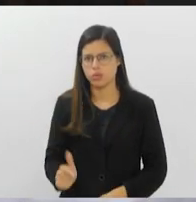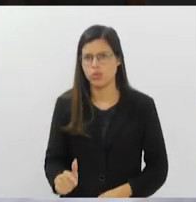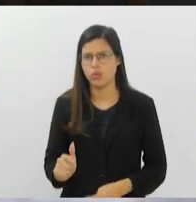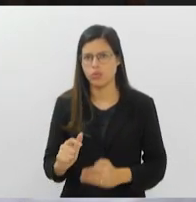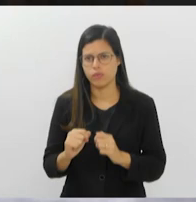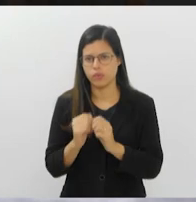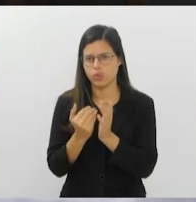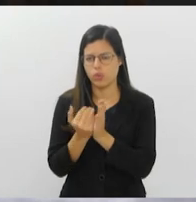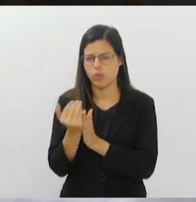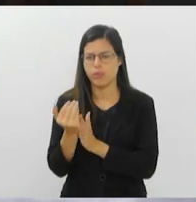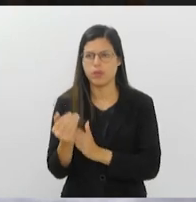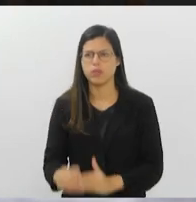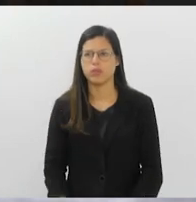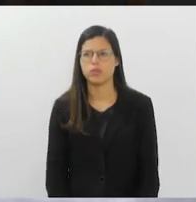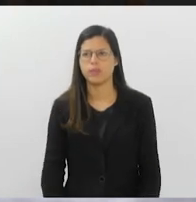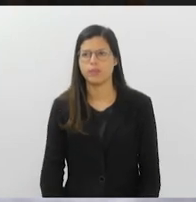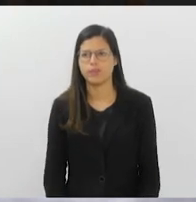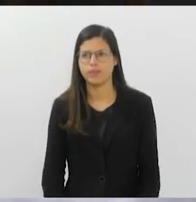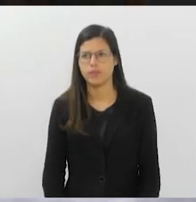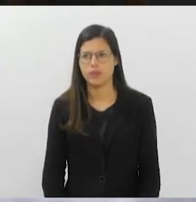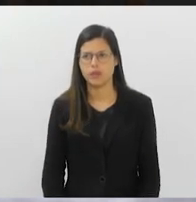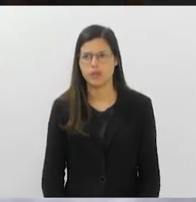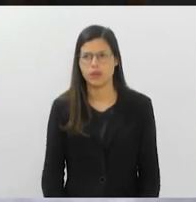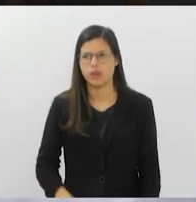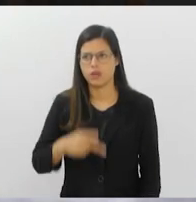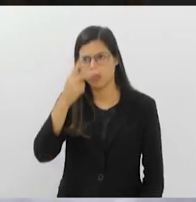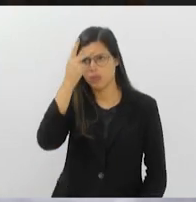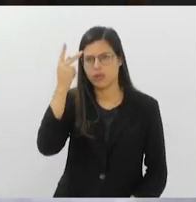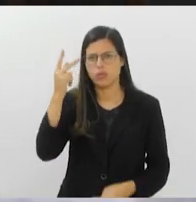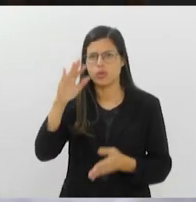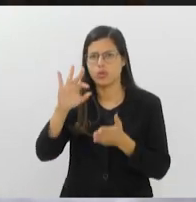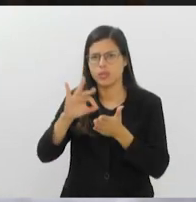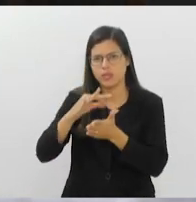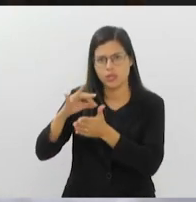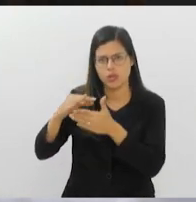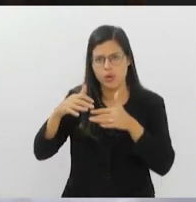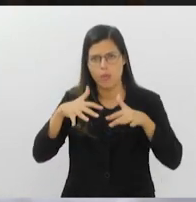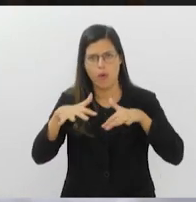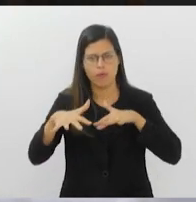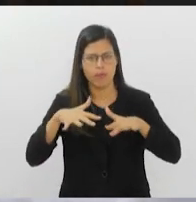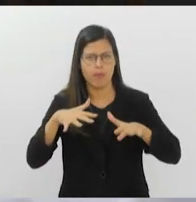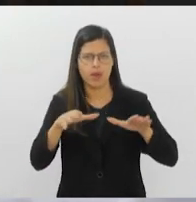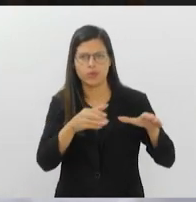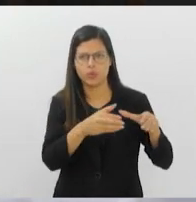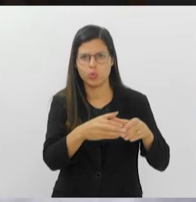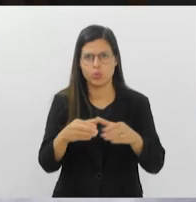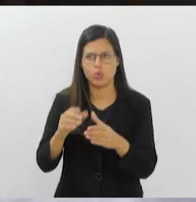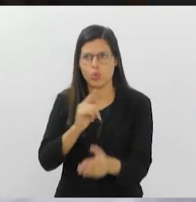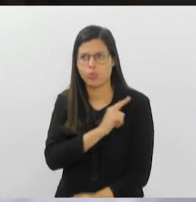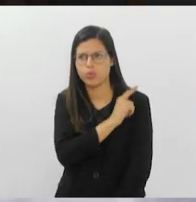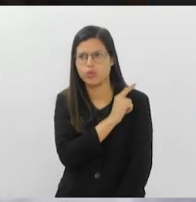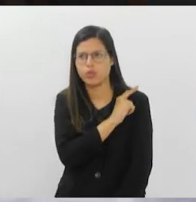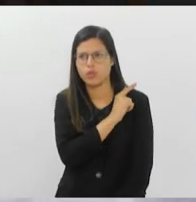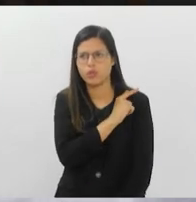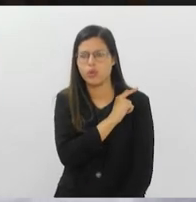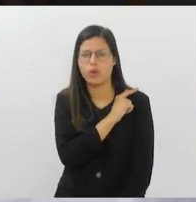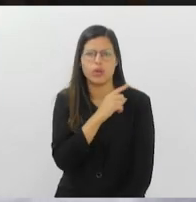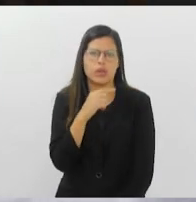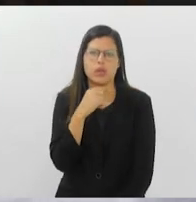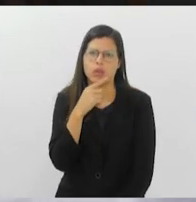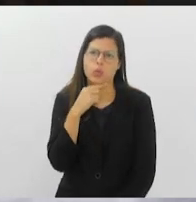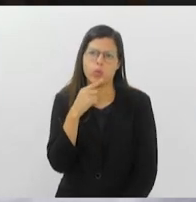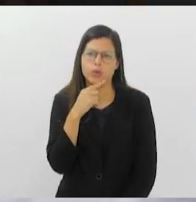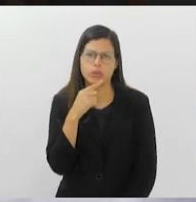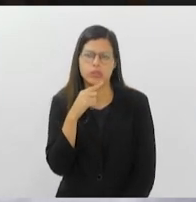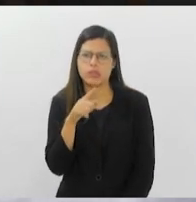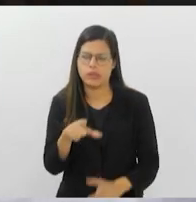início, as pessoas que se inscreveram, os movimentos, os coletivos, os gestores, e que não foram contemplados entre